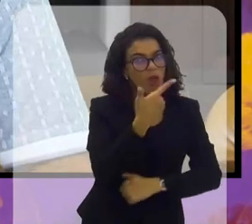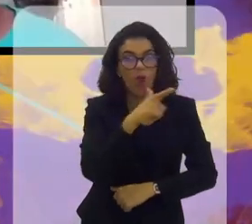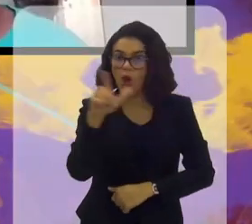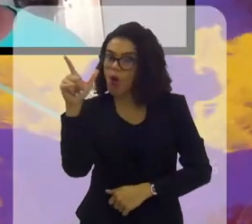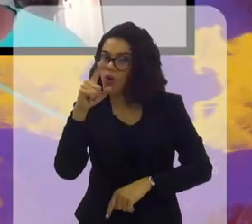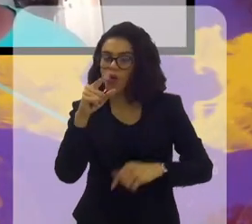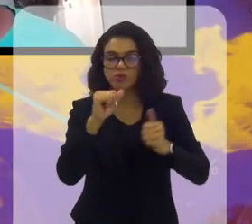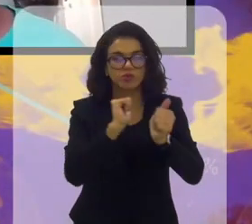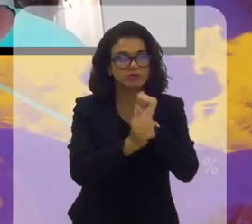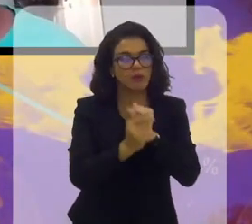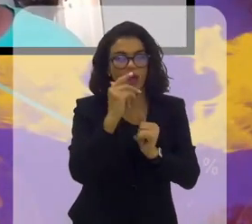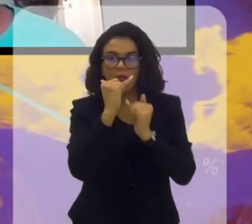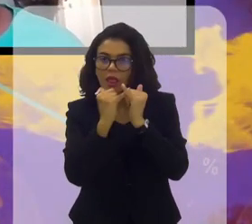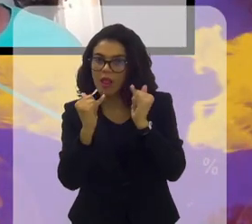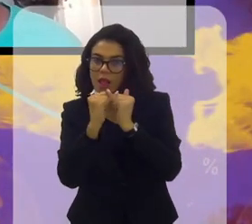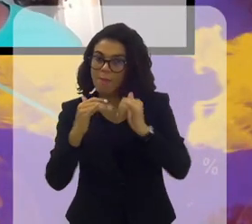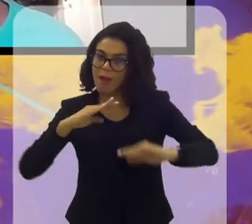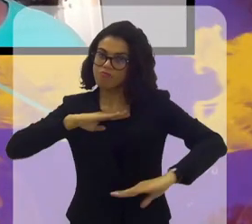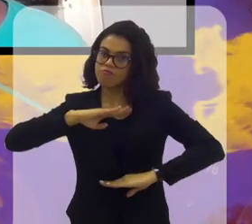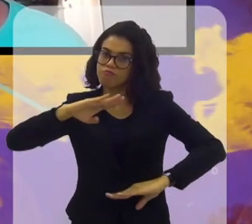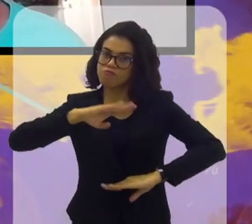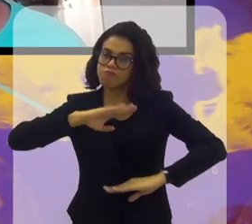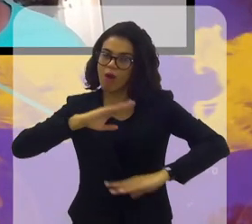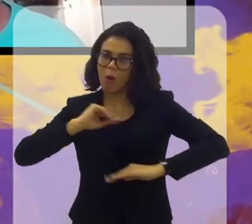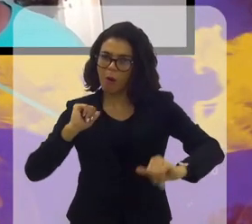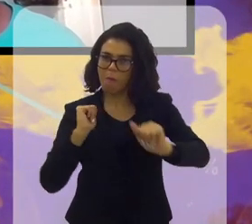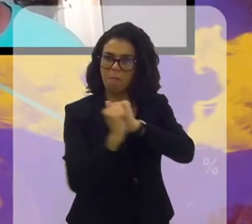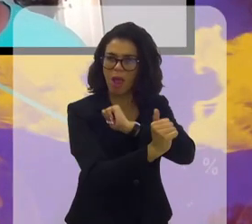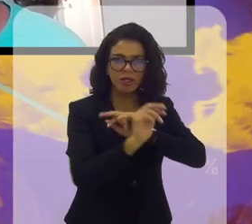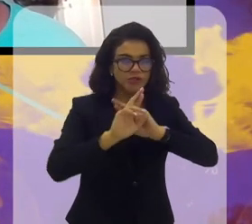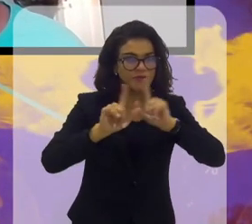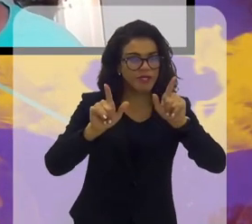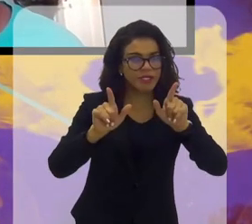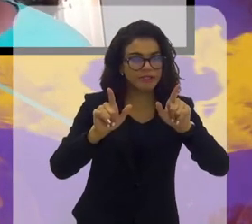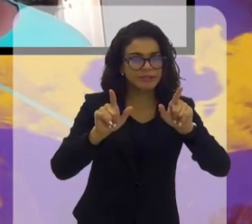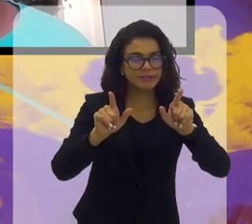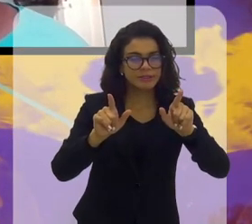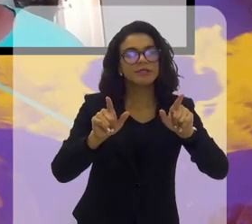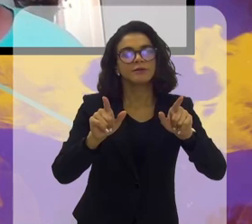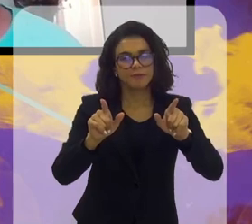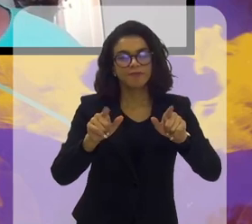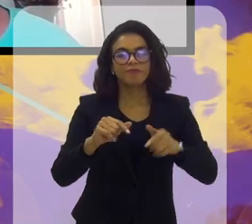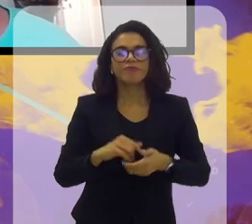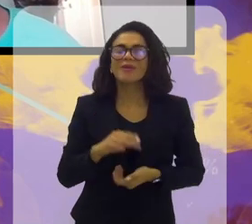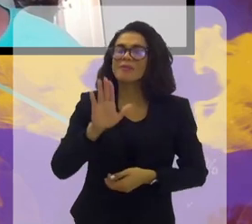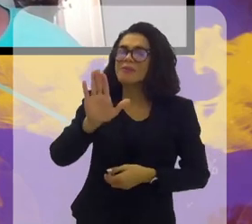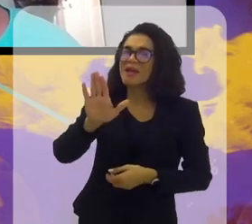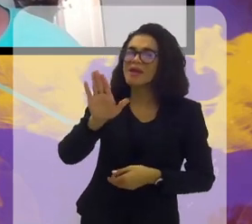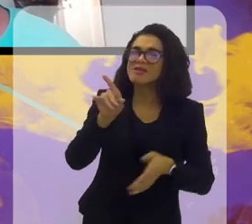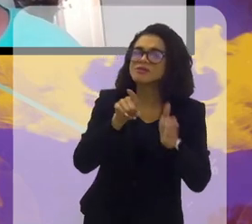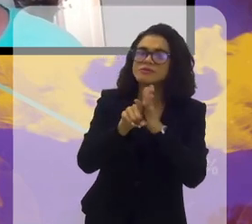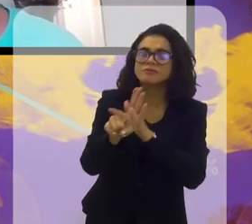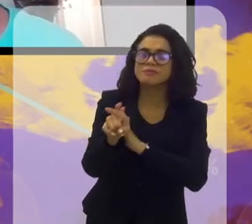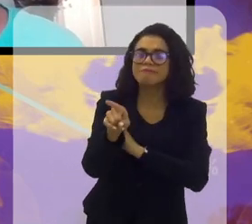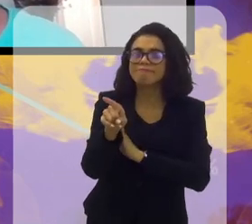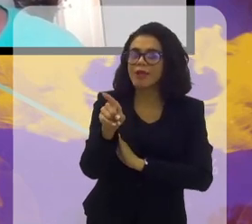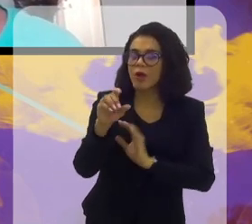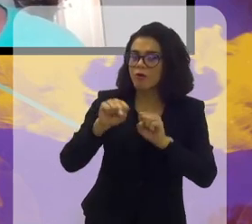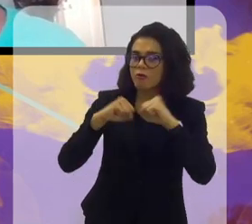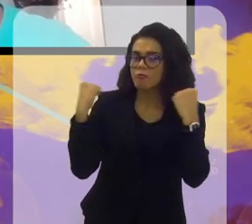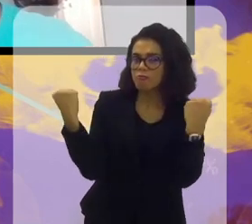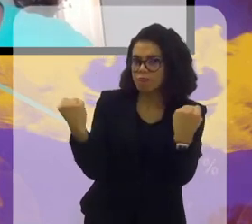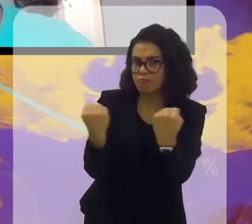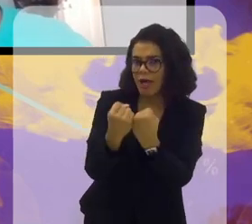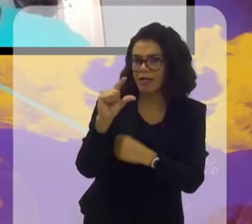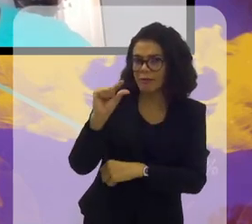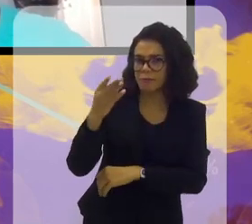um outro esporte muito parecido, mas com um vigor físico e com uma velocidade totalmente diferente. Agora, Arthur, deixa eu te perguntar